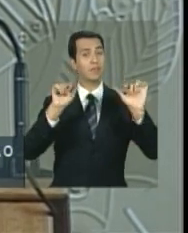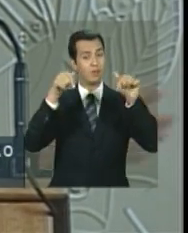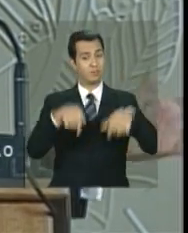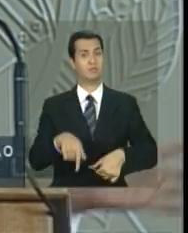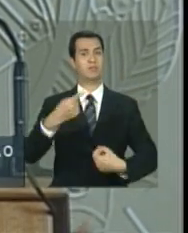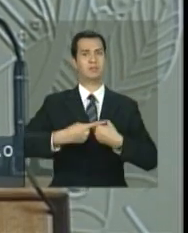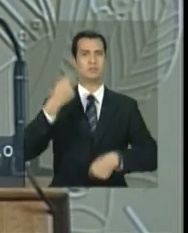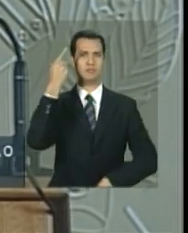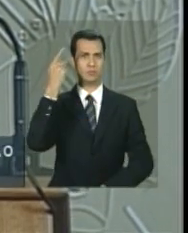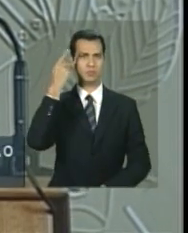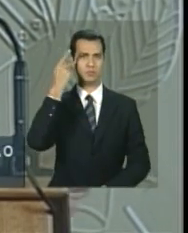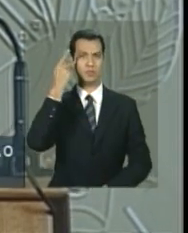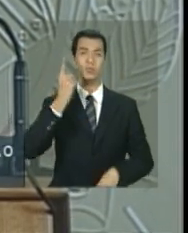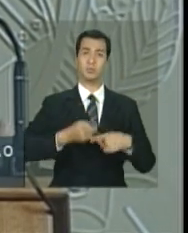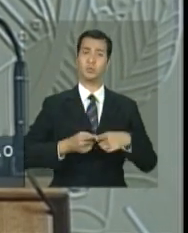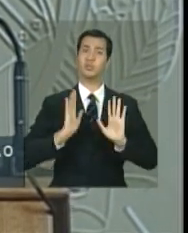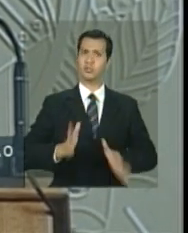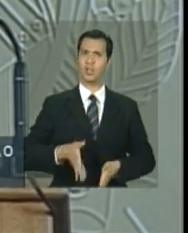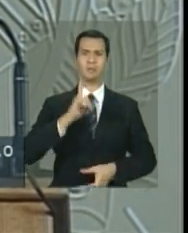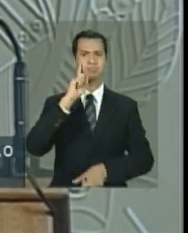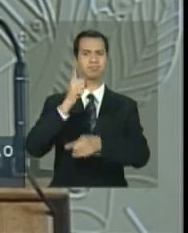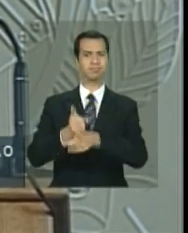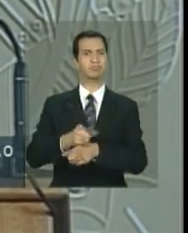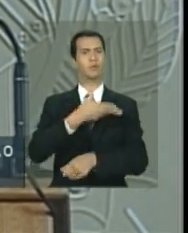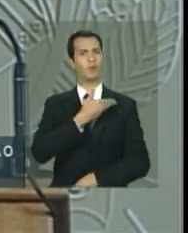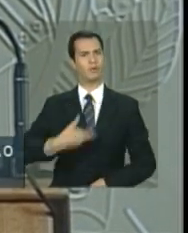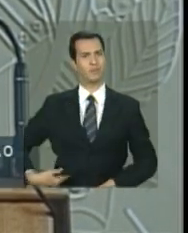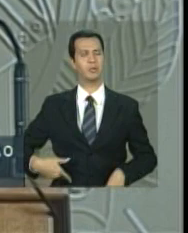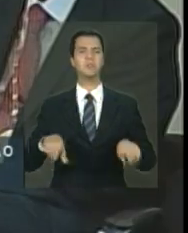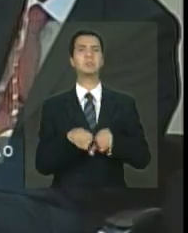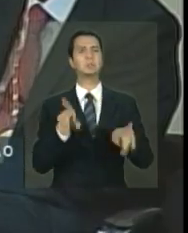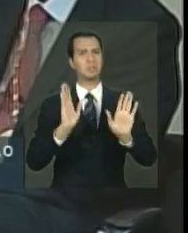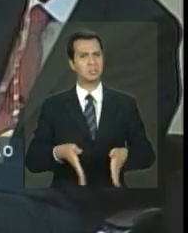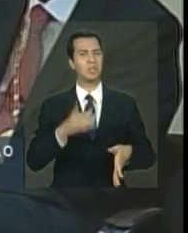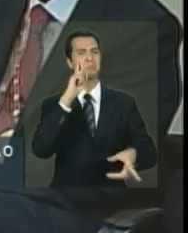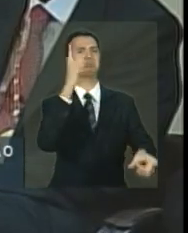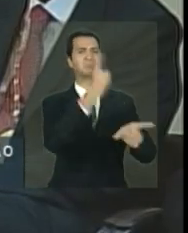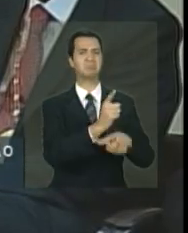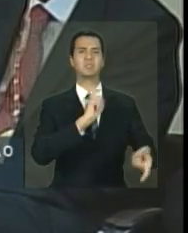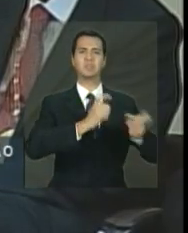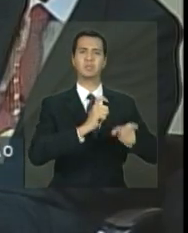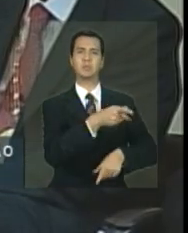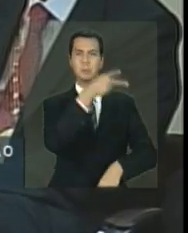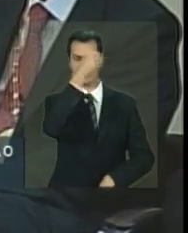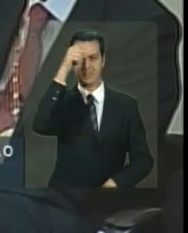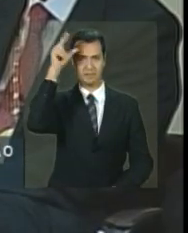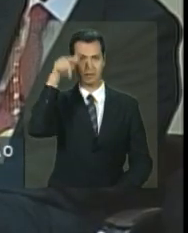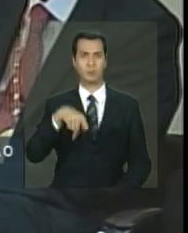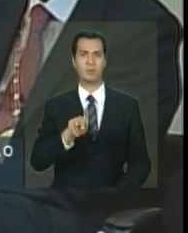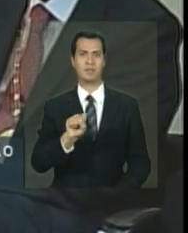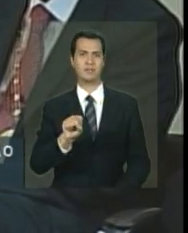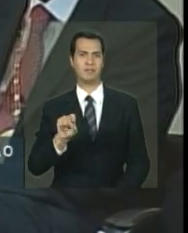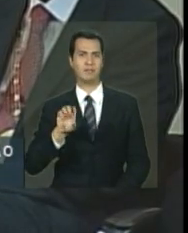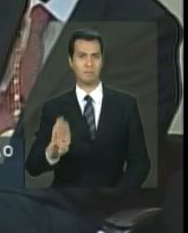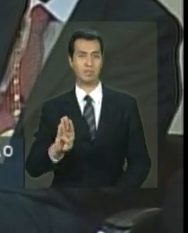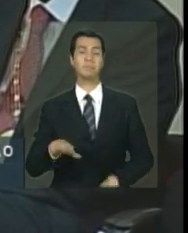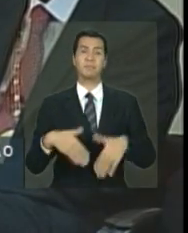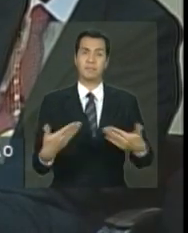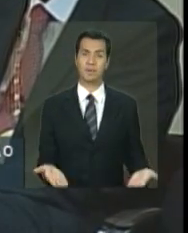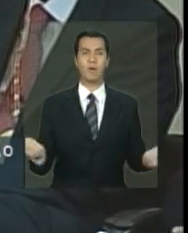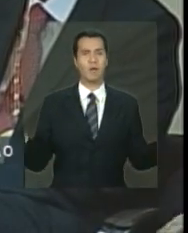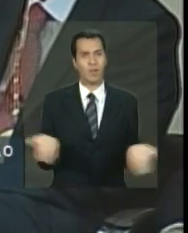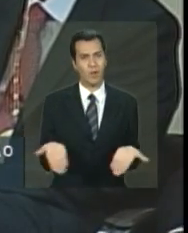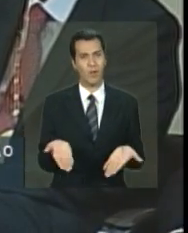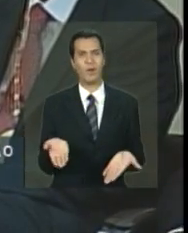onde tantas vezes esteve com o governador e com o prefeito Gilberto Kassab. De modo que, ao